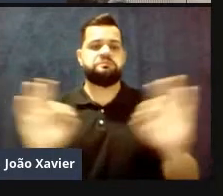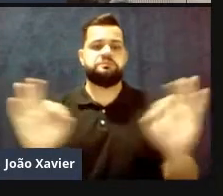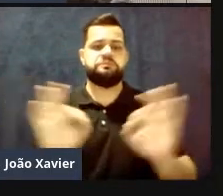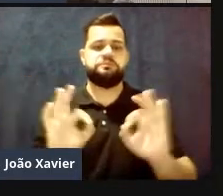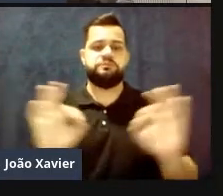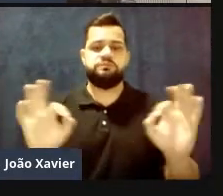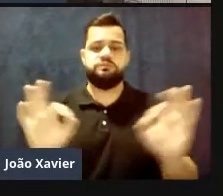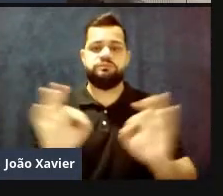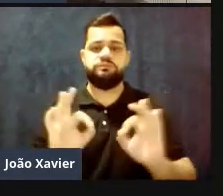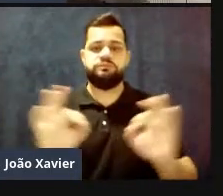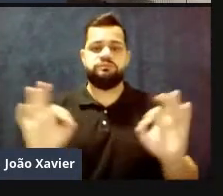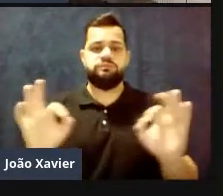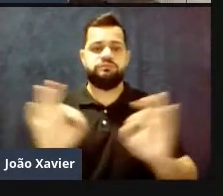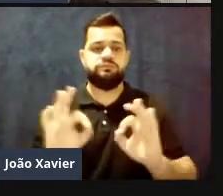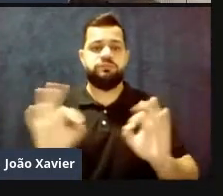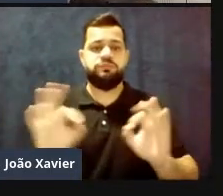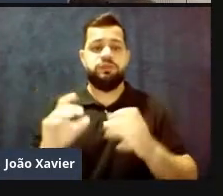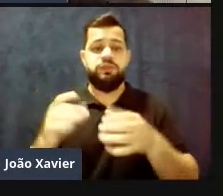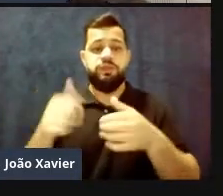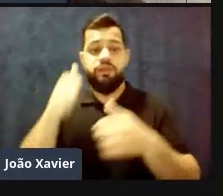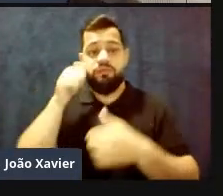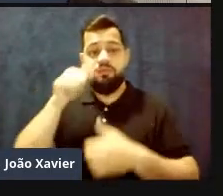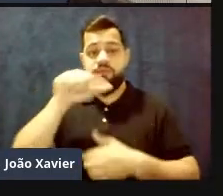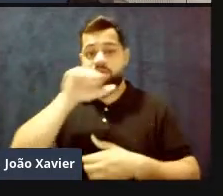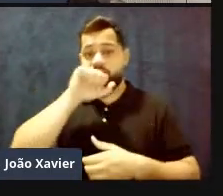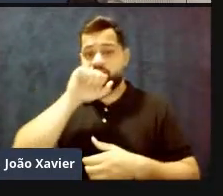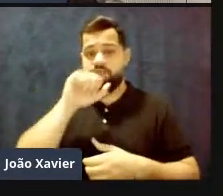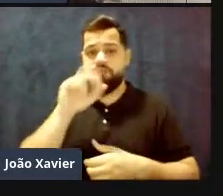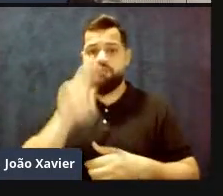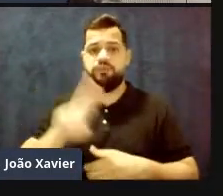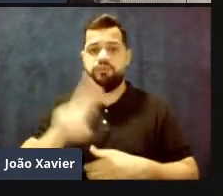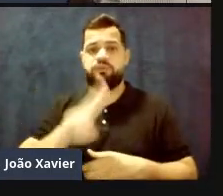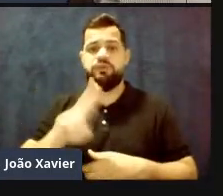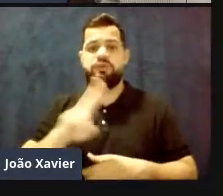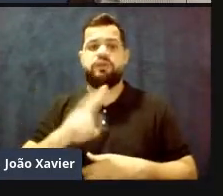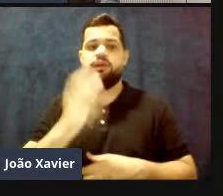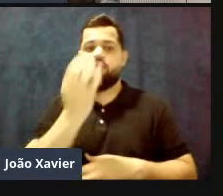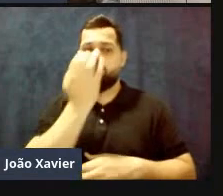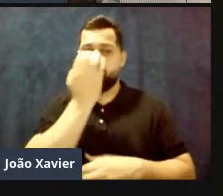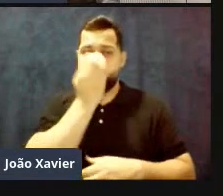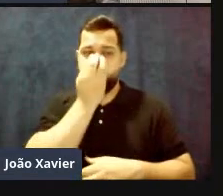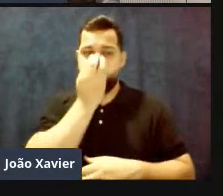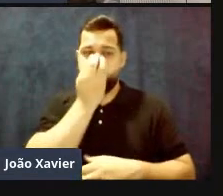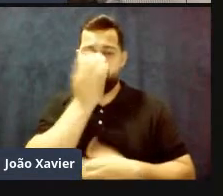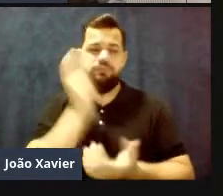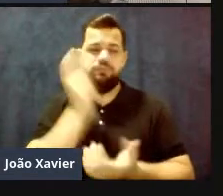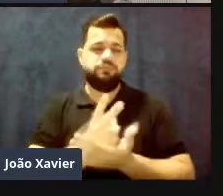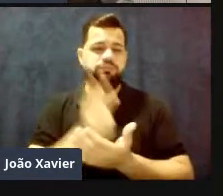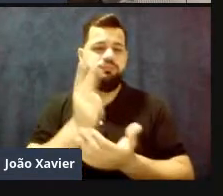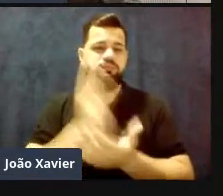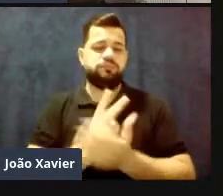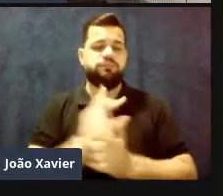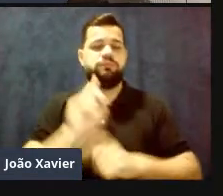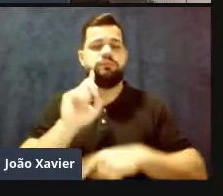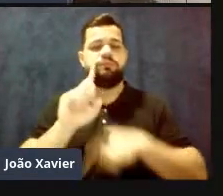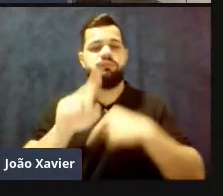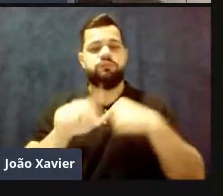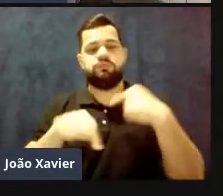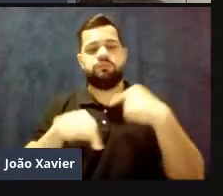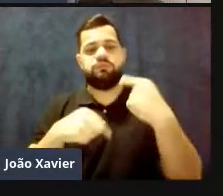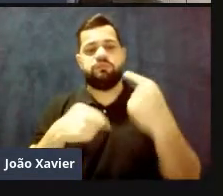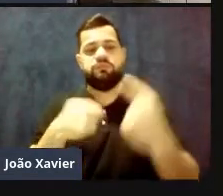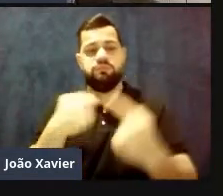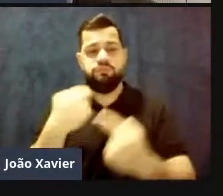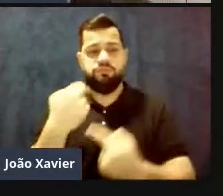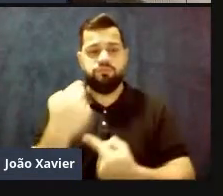colocar minha mãe em isolamento ou em usar uma máscara que seja. Foi batata. 2 dias depois, de quinta para sexta-feira, eu